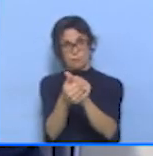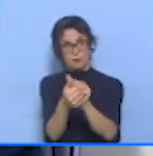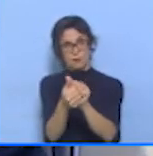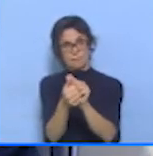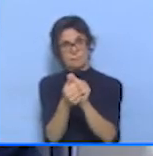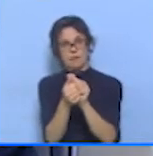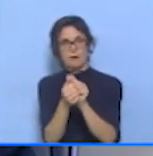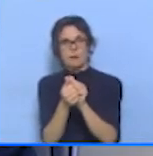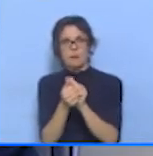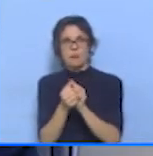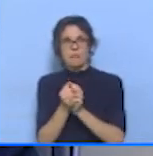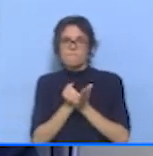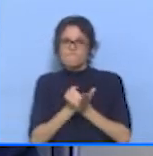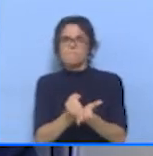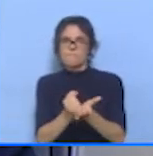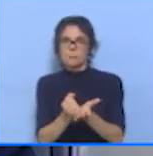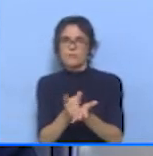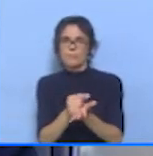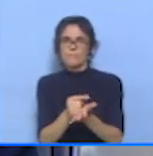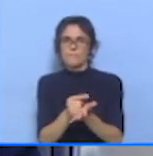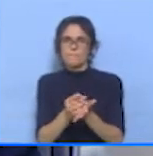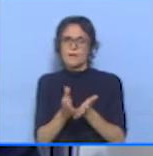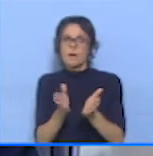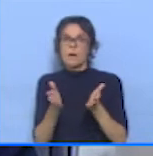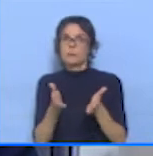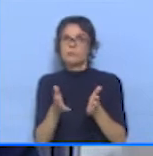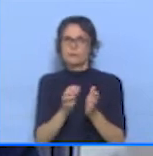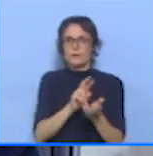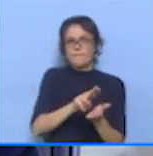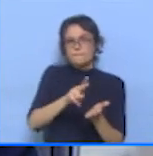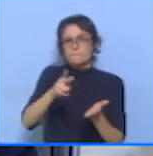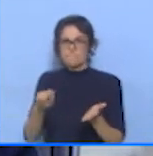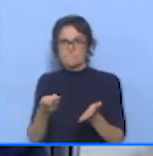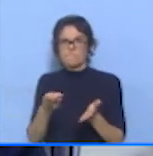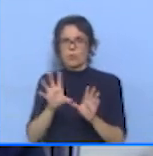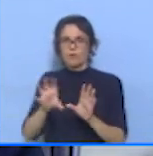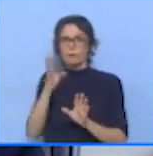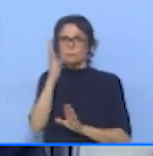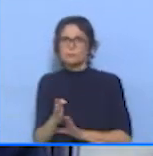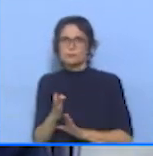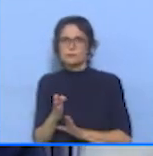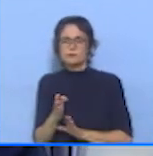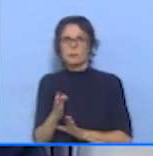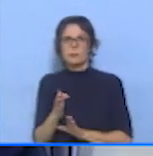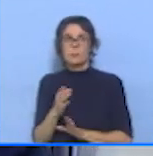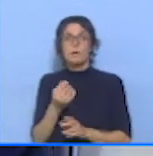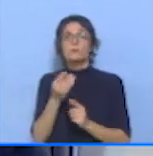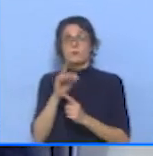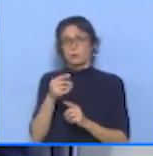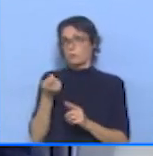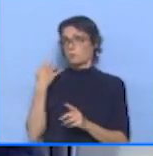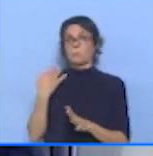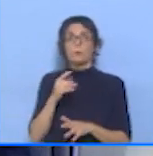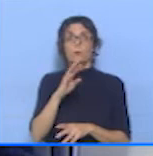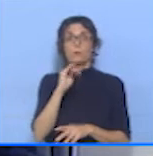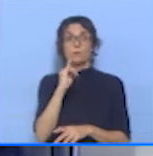suportá-la e fazer aquilo que nós chamamos uma transição justa. Ainda há poucos dias tive a oportunidade de estar, por exemplo, em Sines, que é, eu